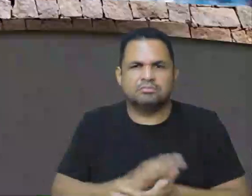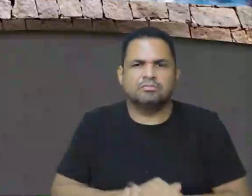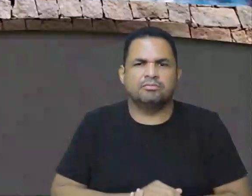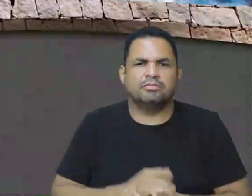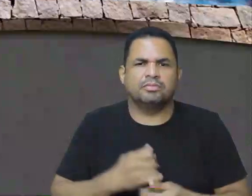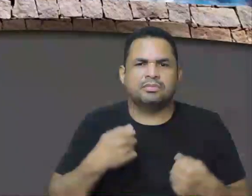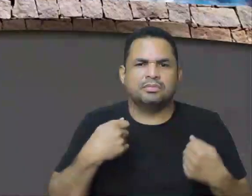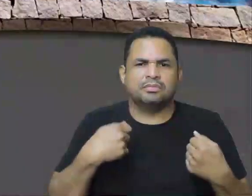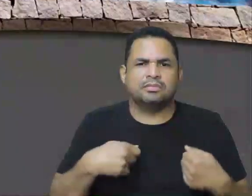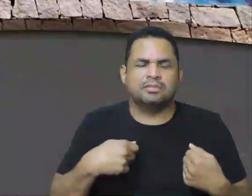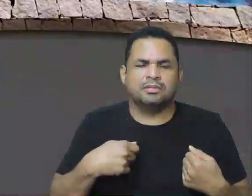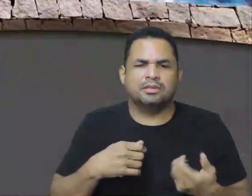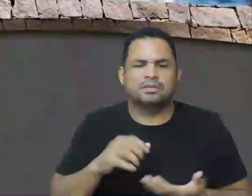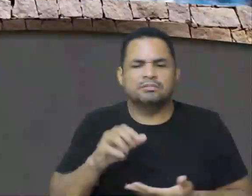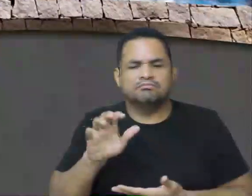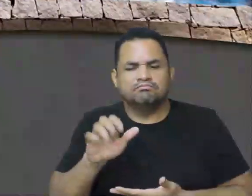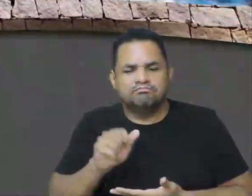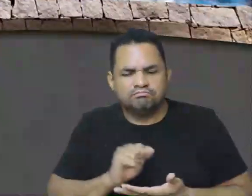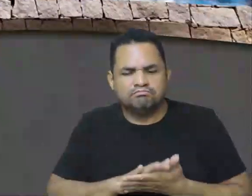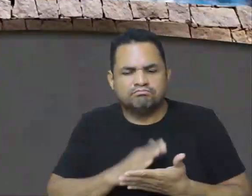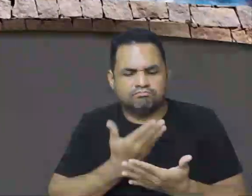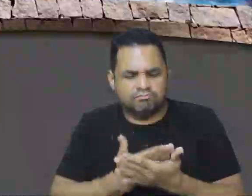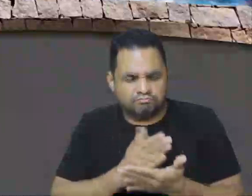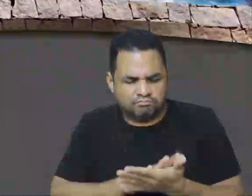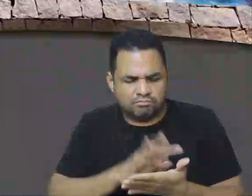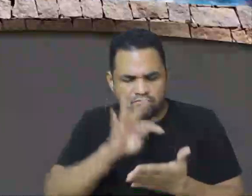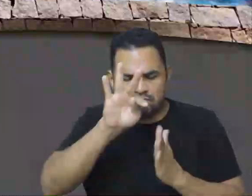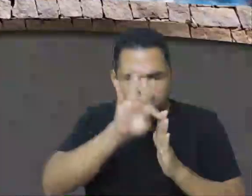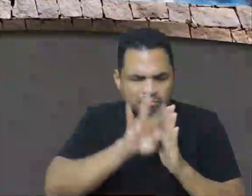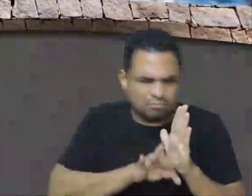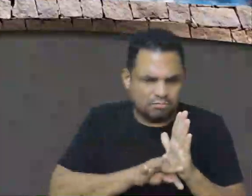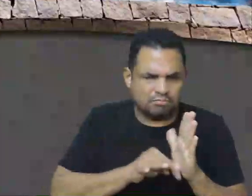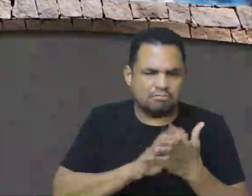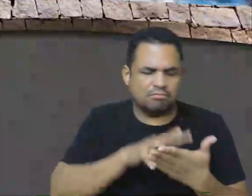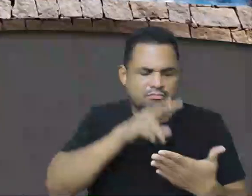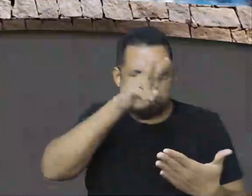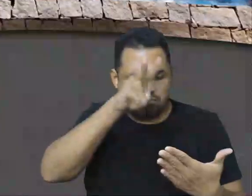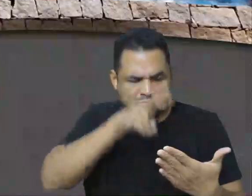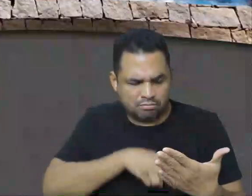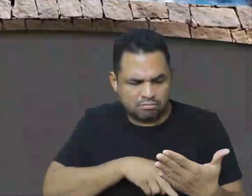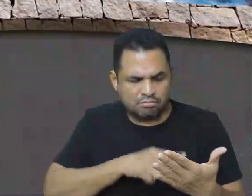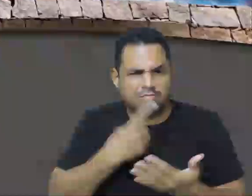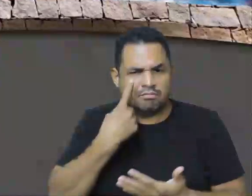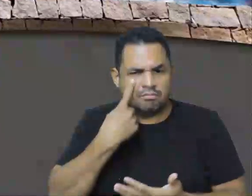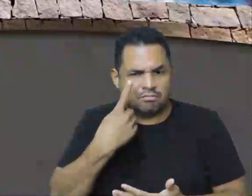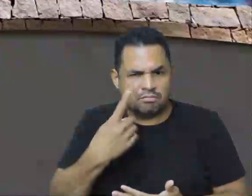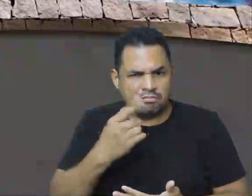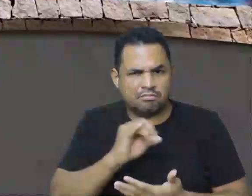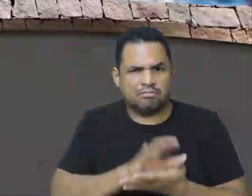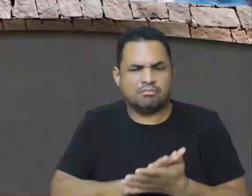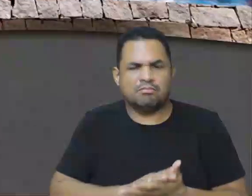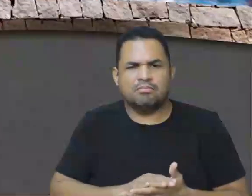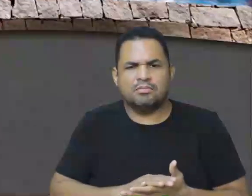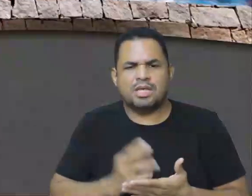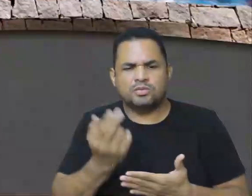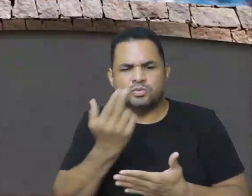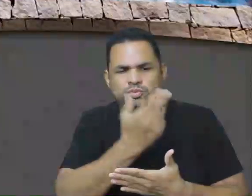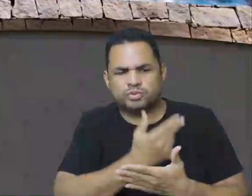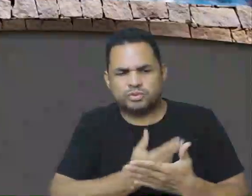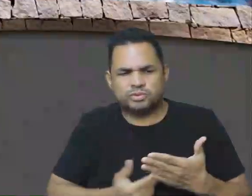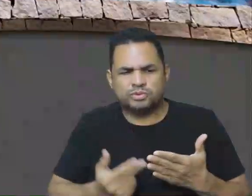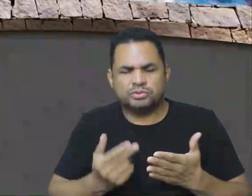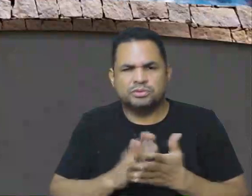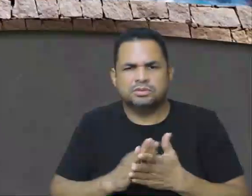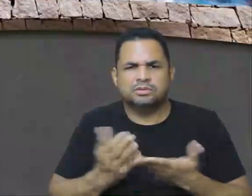tem que pegar, fazer a interpretação do texto, ler as imagens, ler as charges, porque para